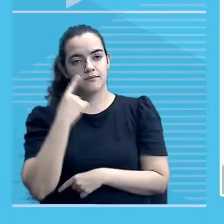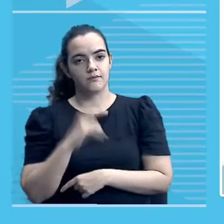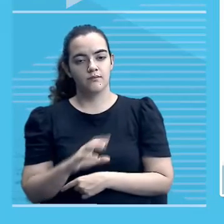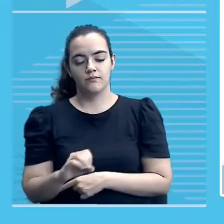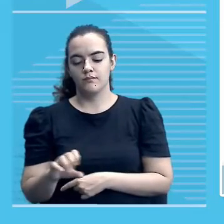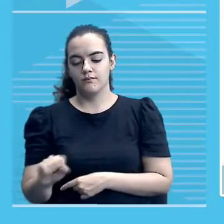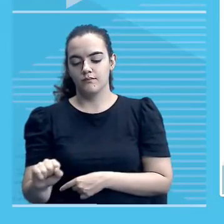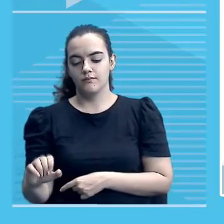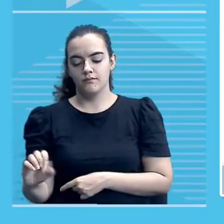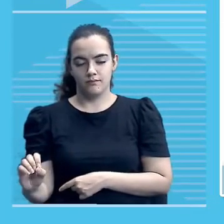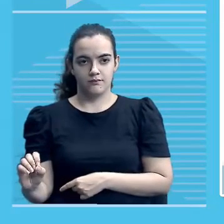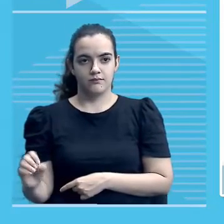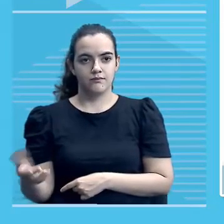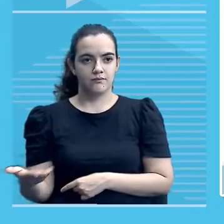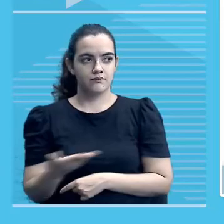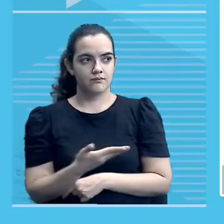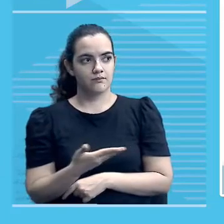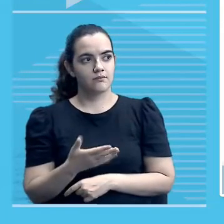manganoso.